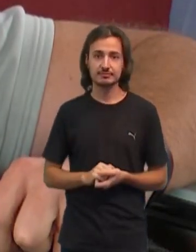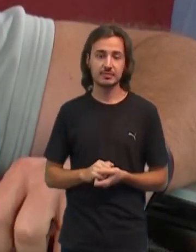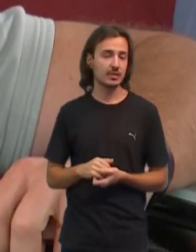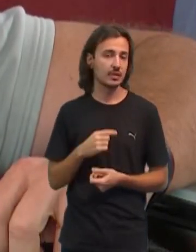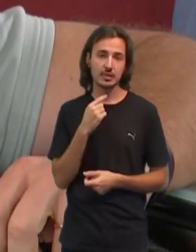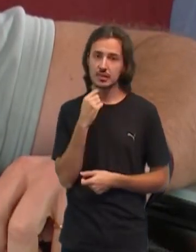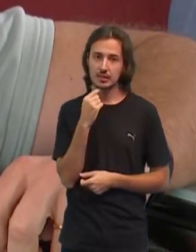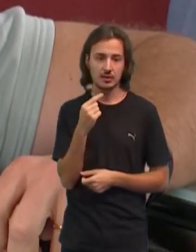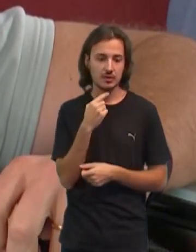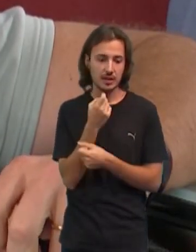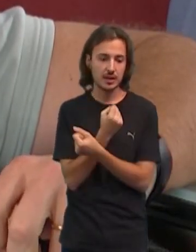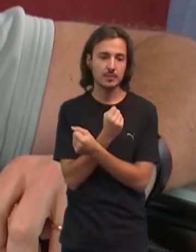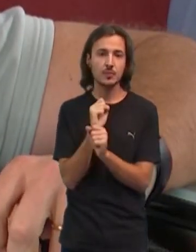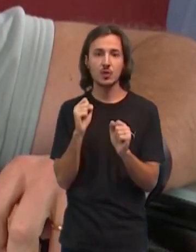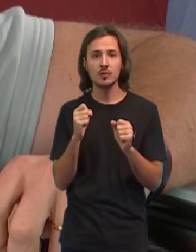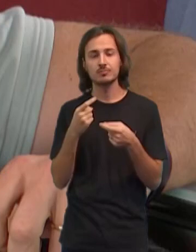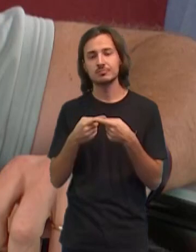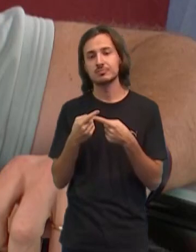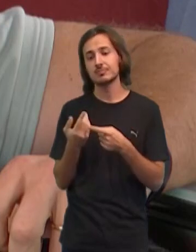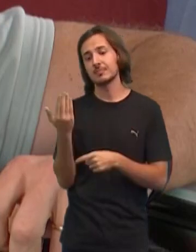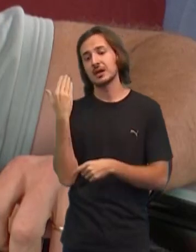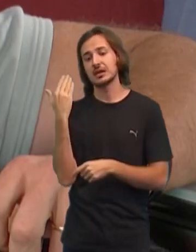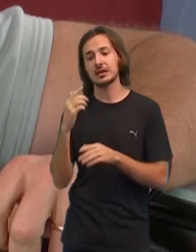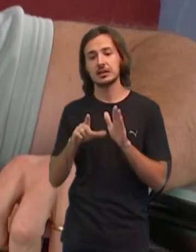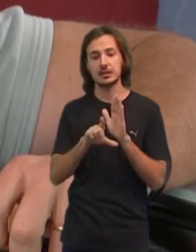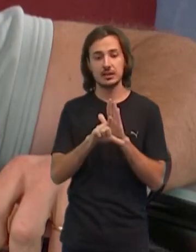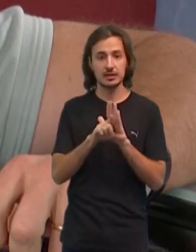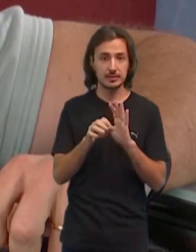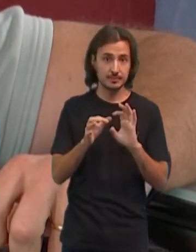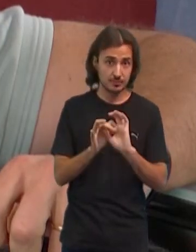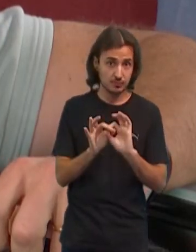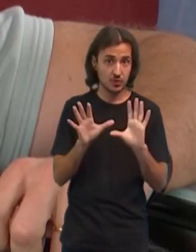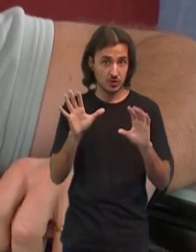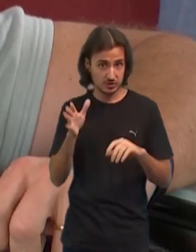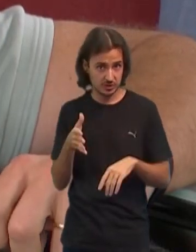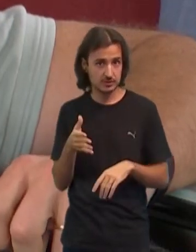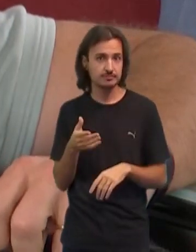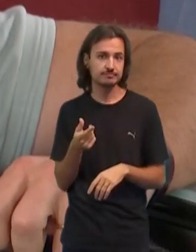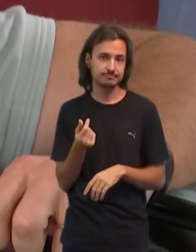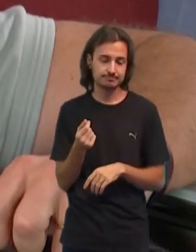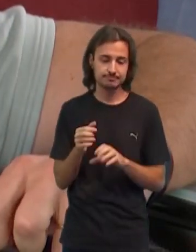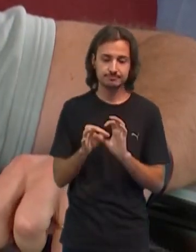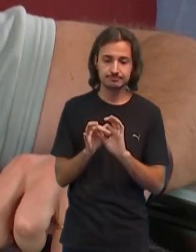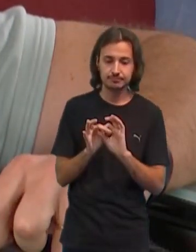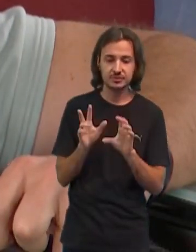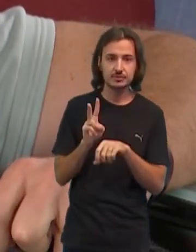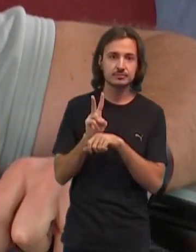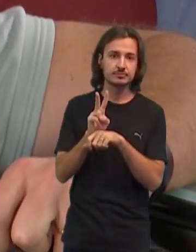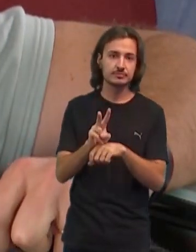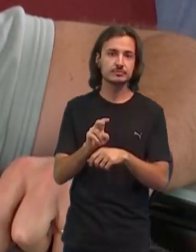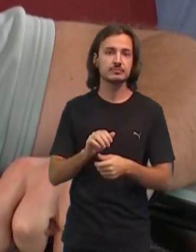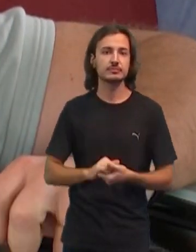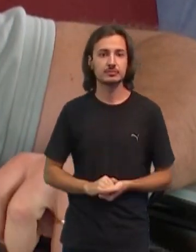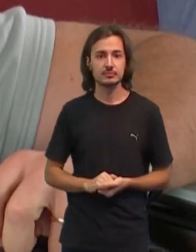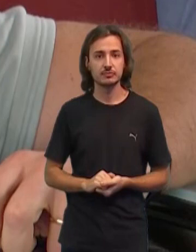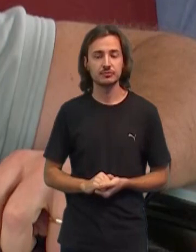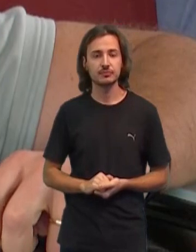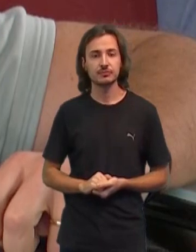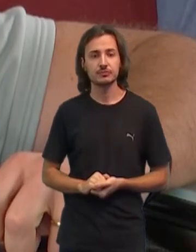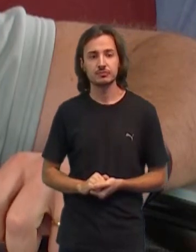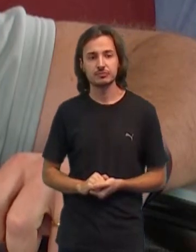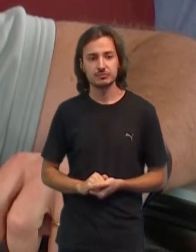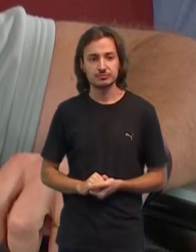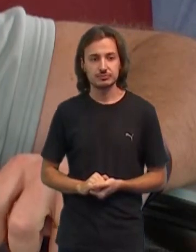autorizativa anteriormente aprovada da contratação da operação de crédito pretendida. Por todas as razões acima expostas,